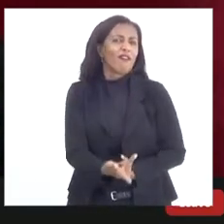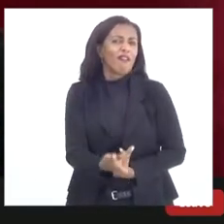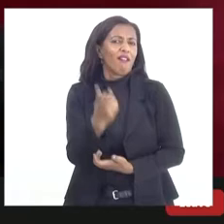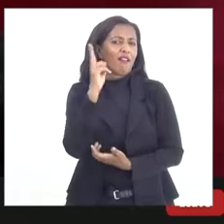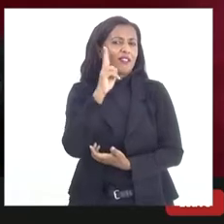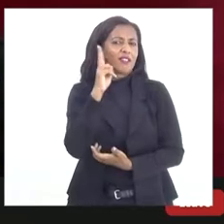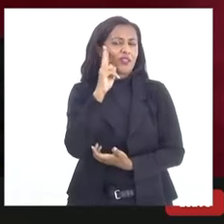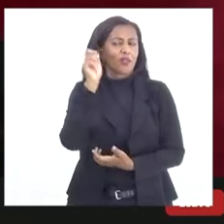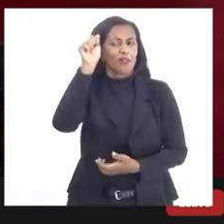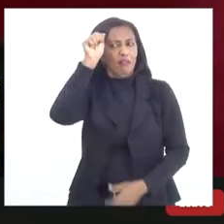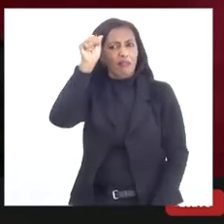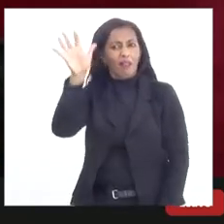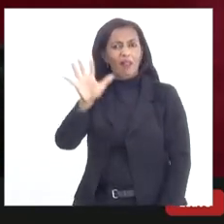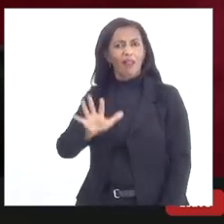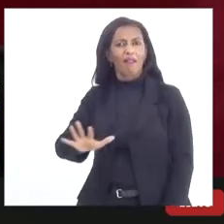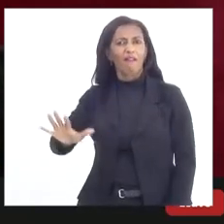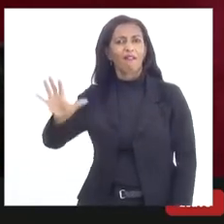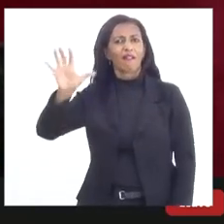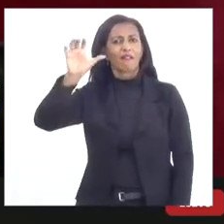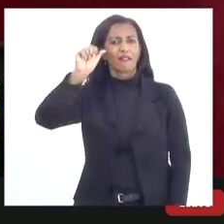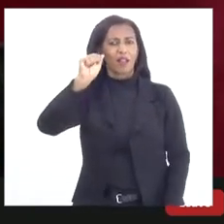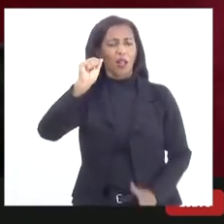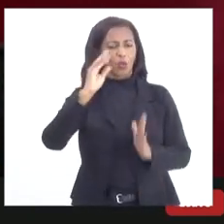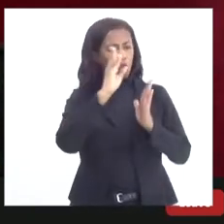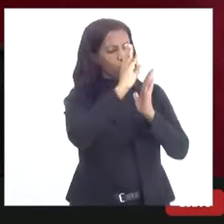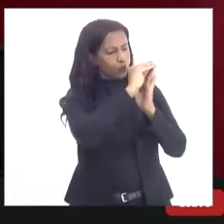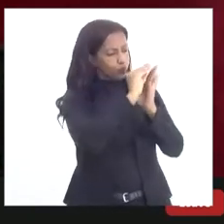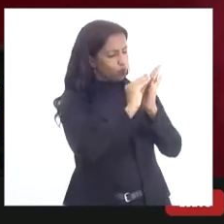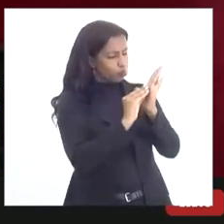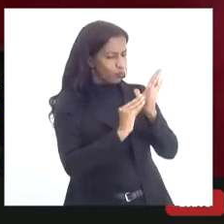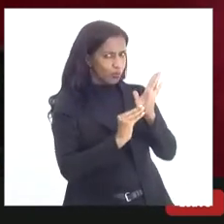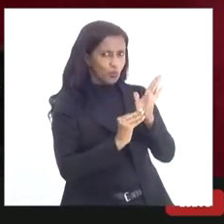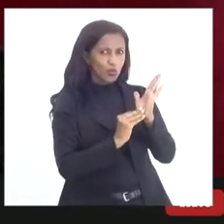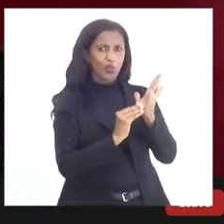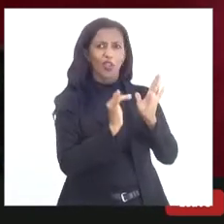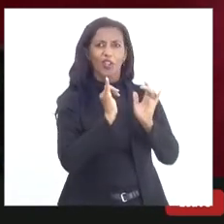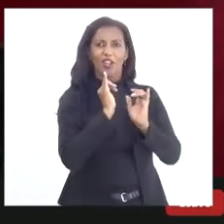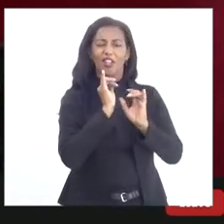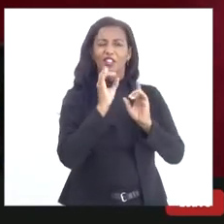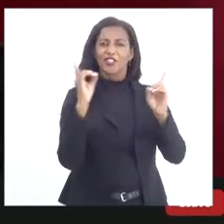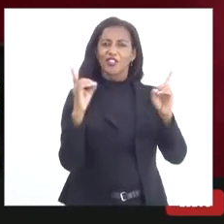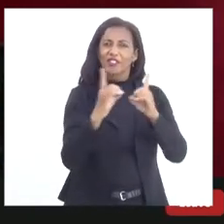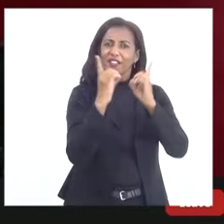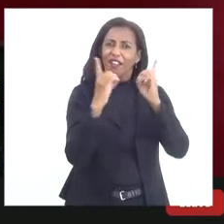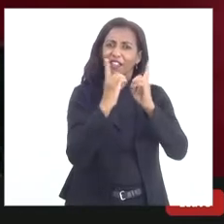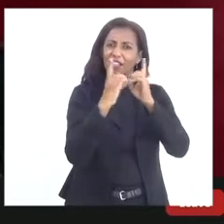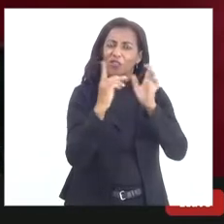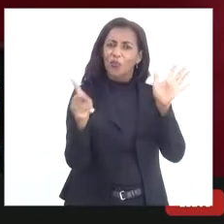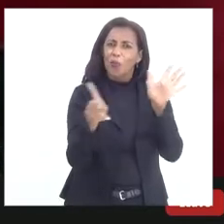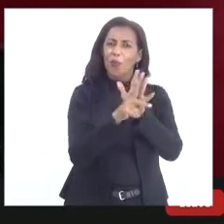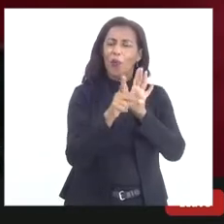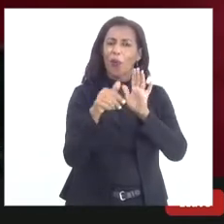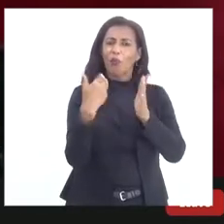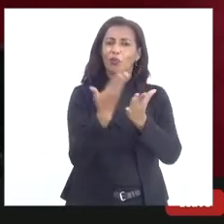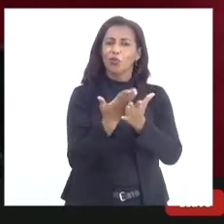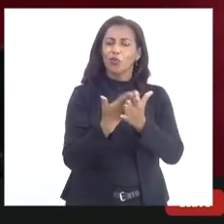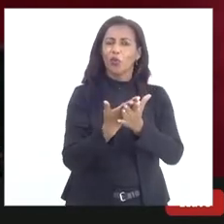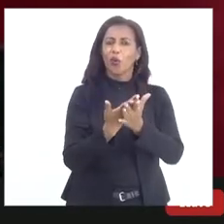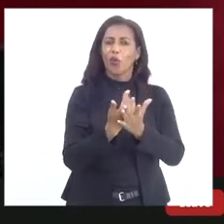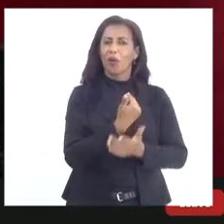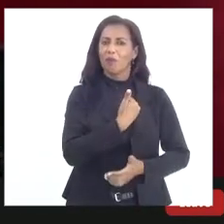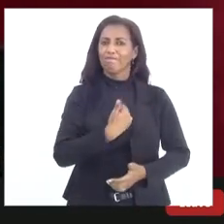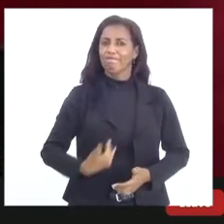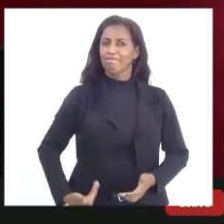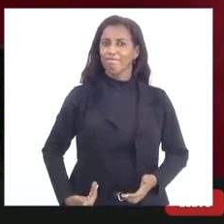da África no conteúdo, né, didático das escolas públicas e escolas privadas,